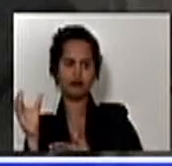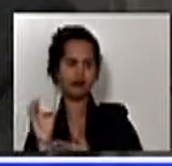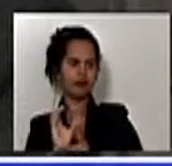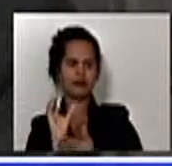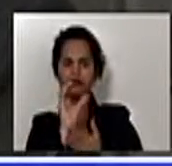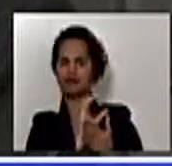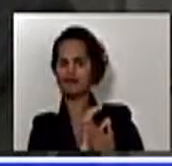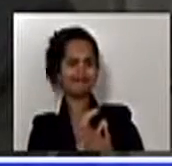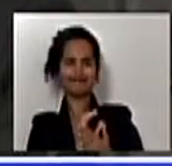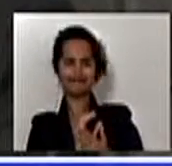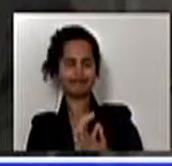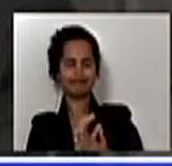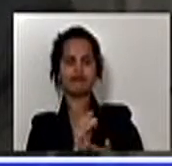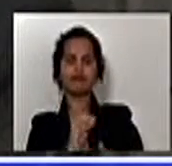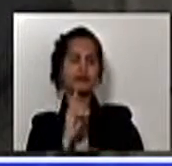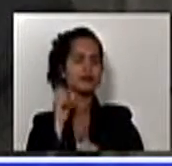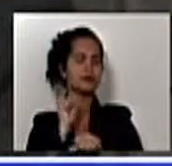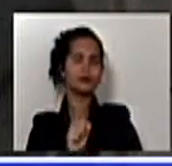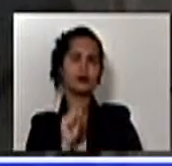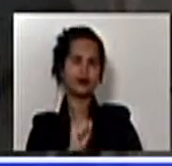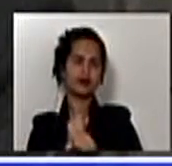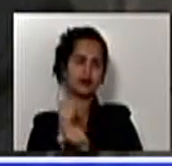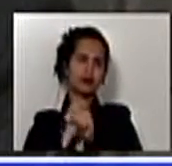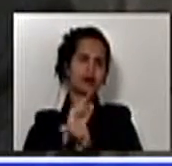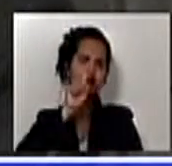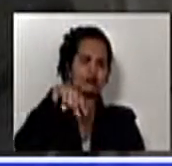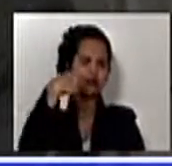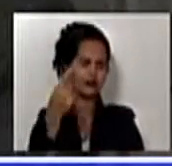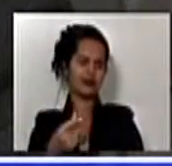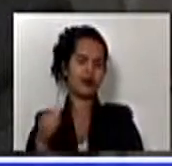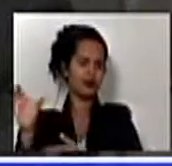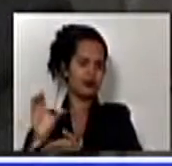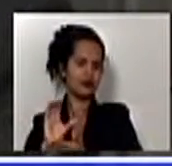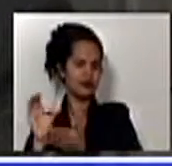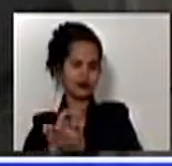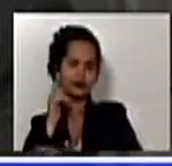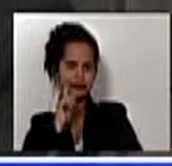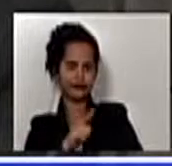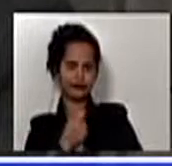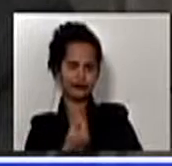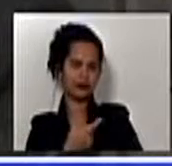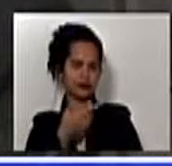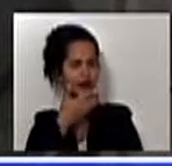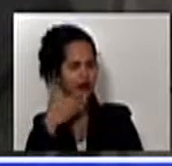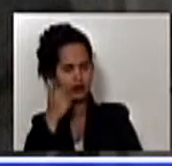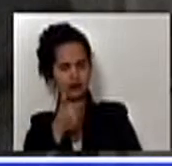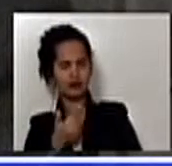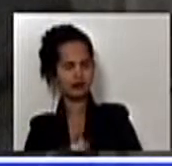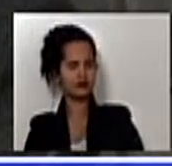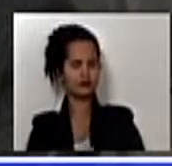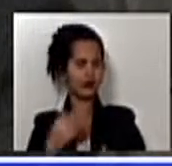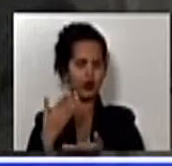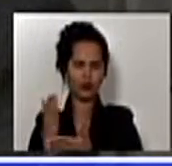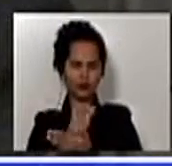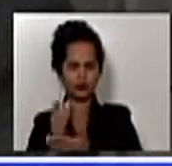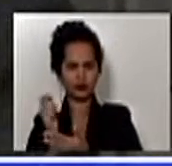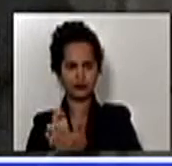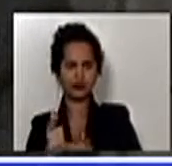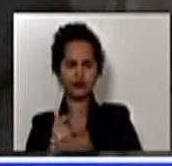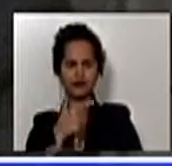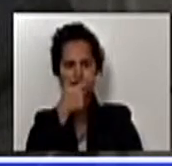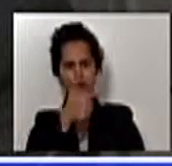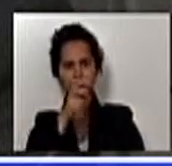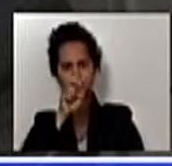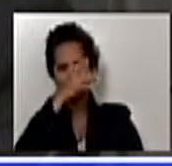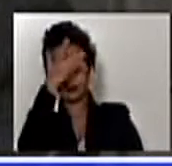esperar o ano vindouro, porque eu recebo essas diárias no ano vindouro. Então, nós temos uma carência de 25